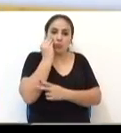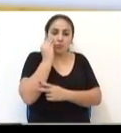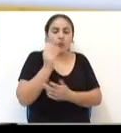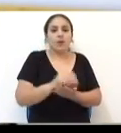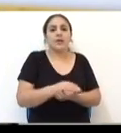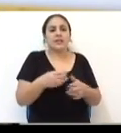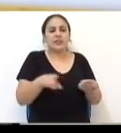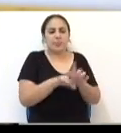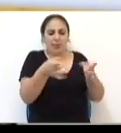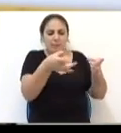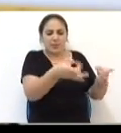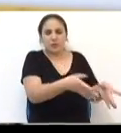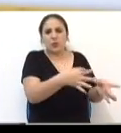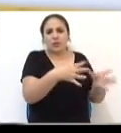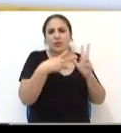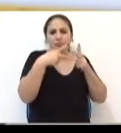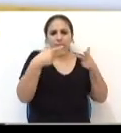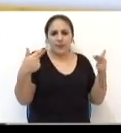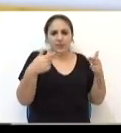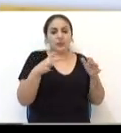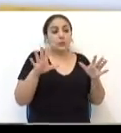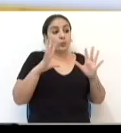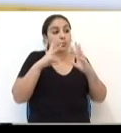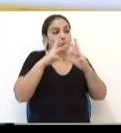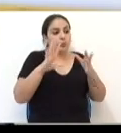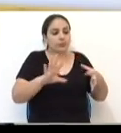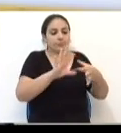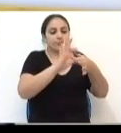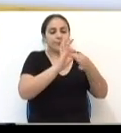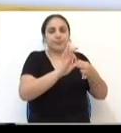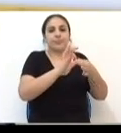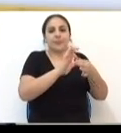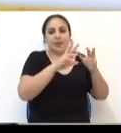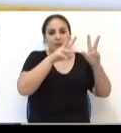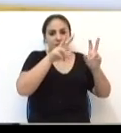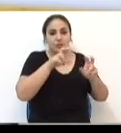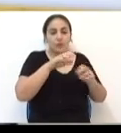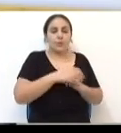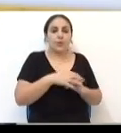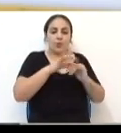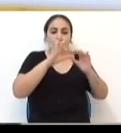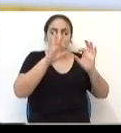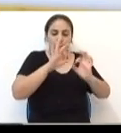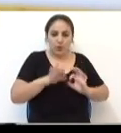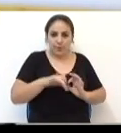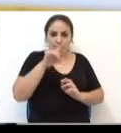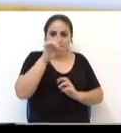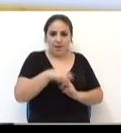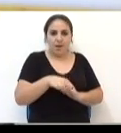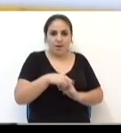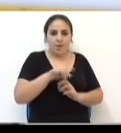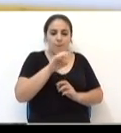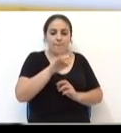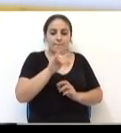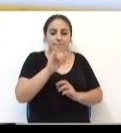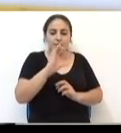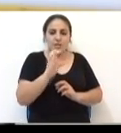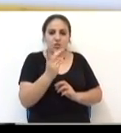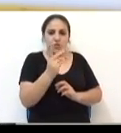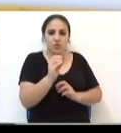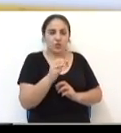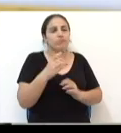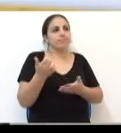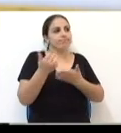abandono de animais. Então, tudo está linkado a isso. E com certeza, o programa É o Bicho me trouxe